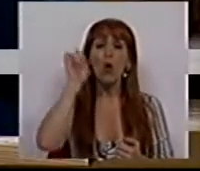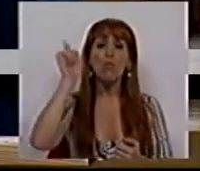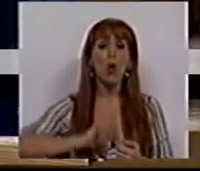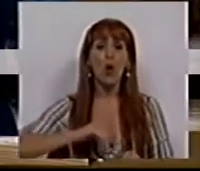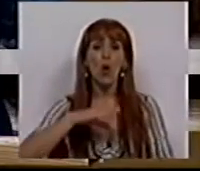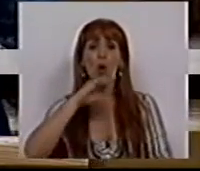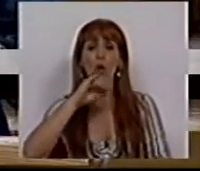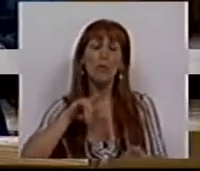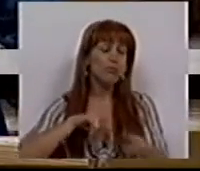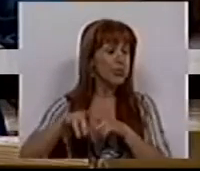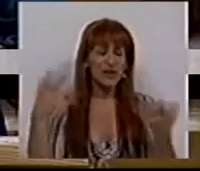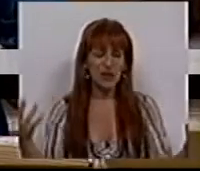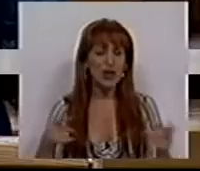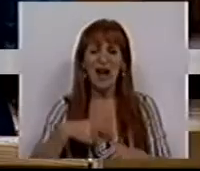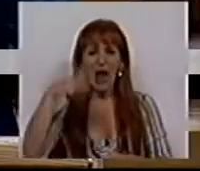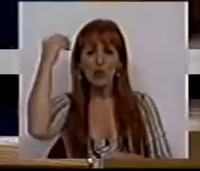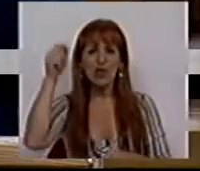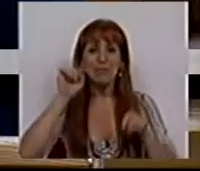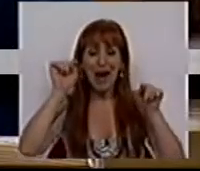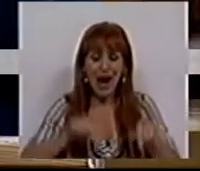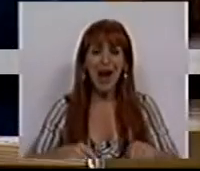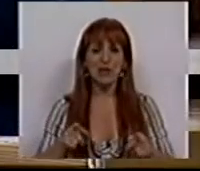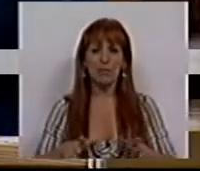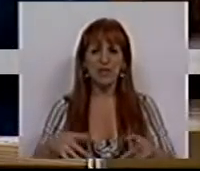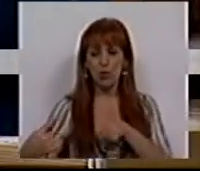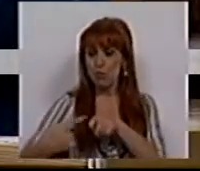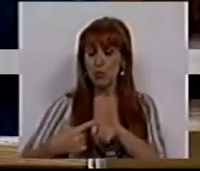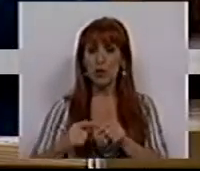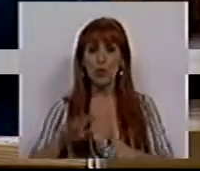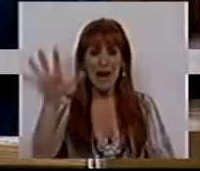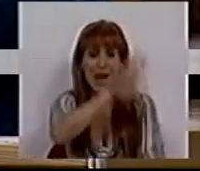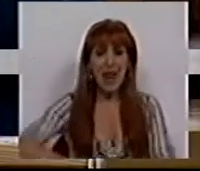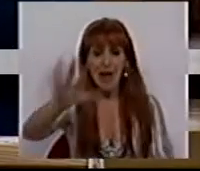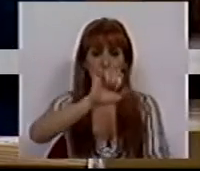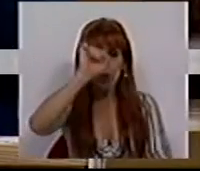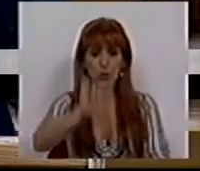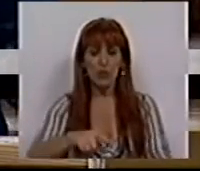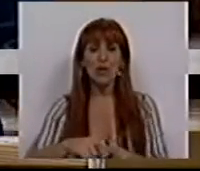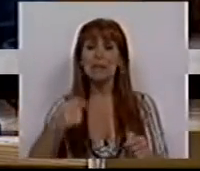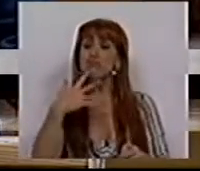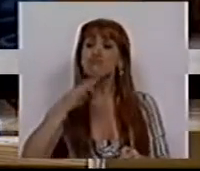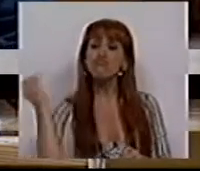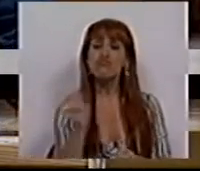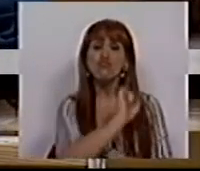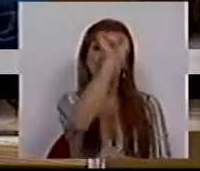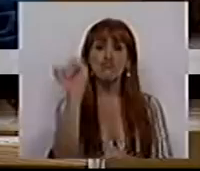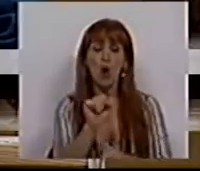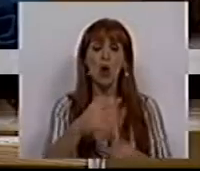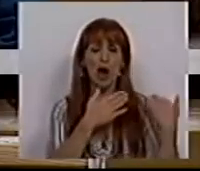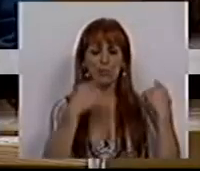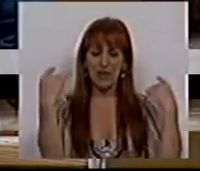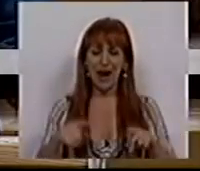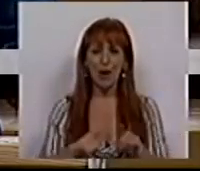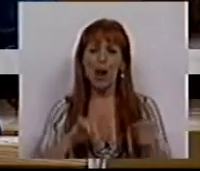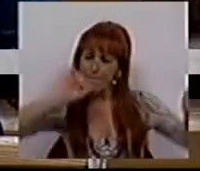todos os agentes políticos. Não esquecemos que esta tem de ser uma motivação nacional e que é de todos e de todas a